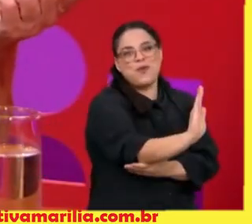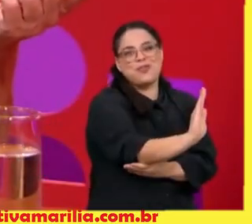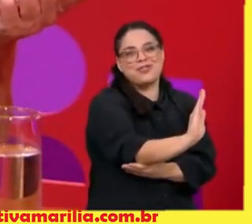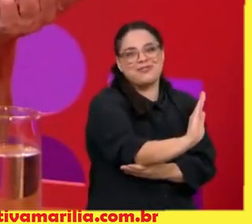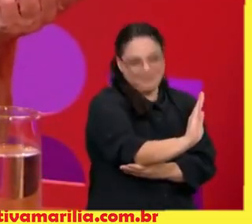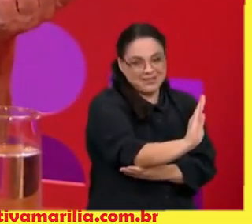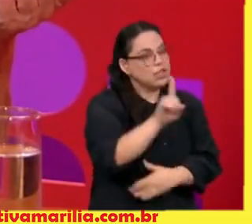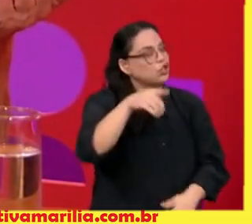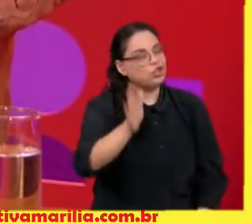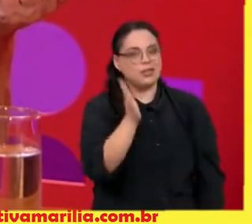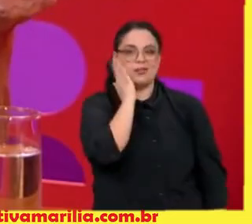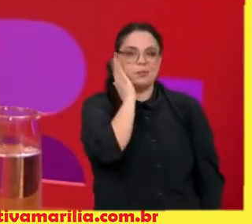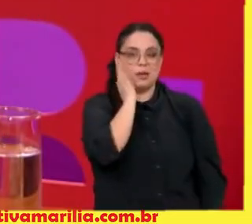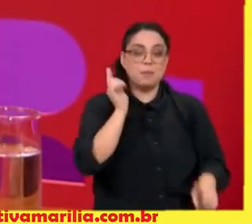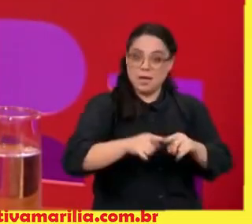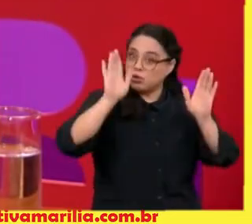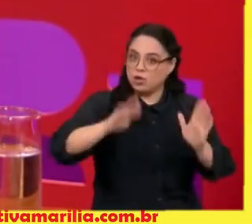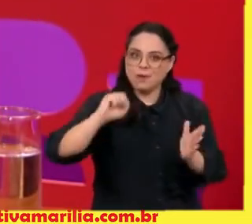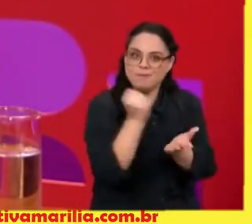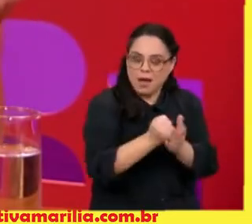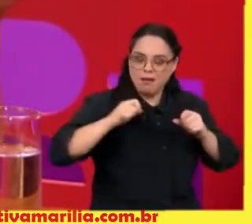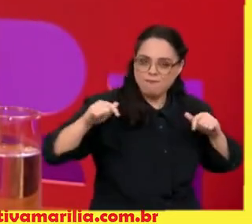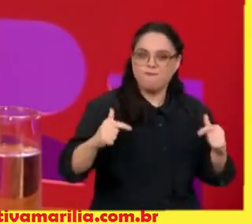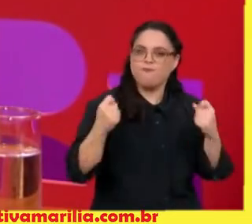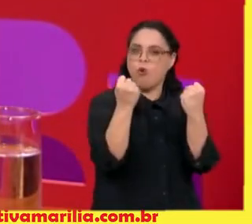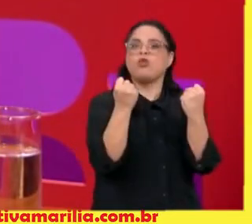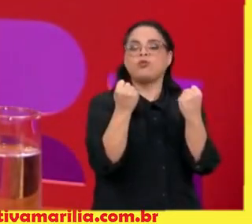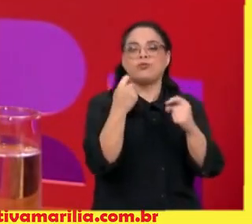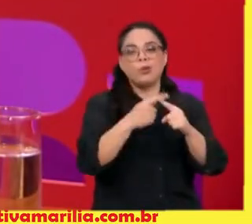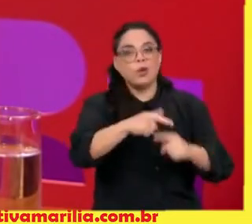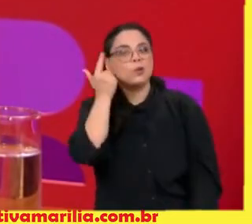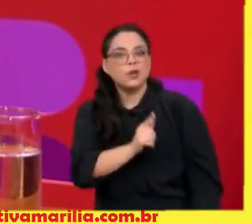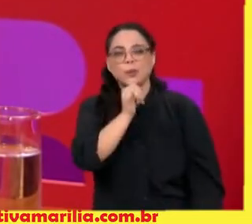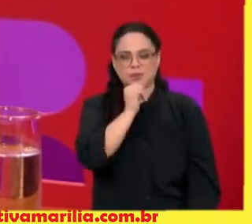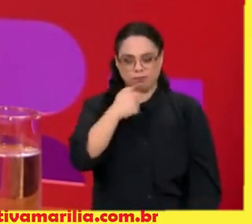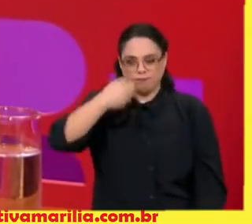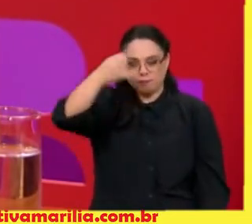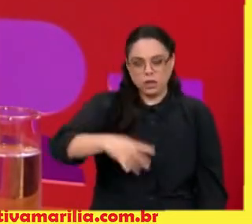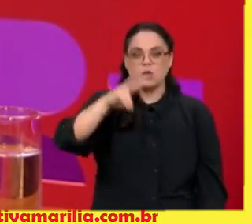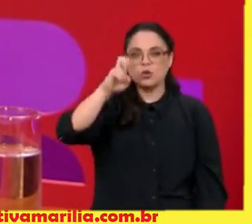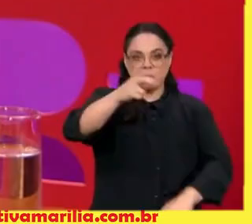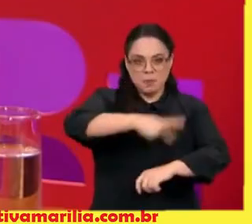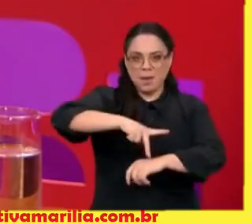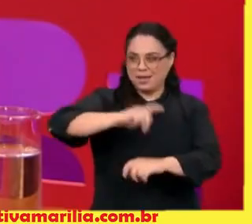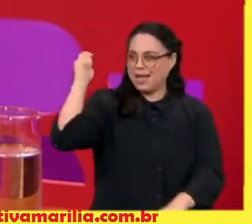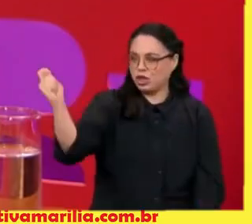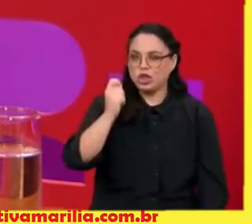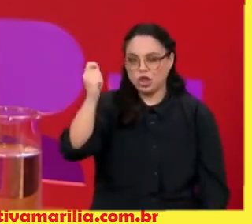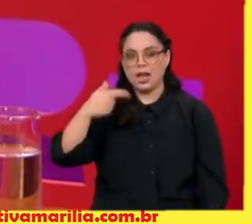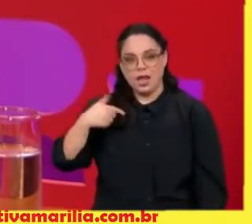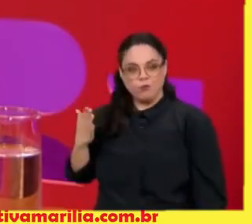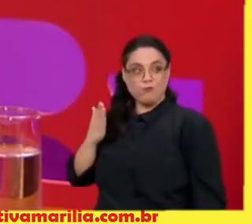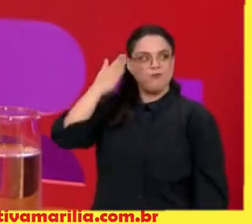coisa investigar o que aconteceu. Claro. Né? Mas ela não conseguiu. E quando eu te falei da Argentina, quando eu fui lá, ainda tinha gente sendo julgada,